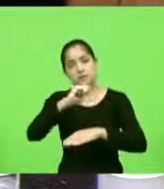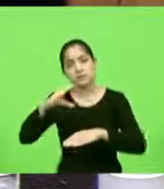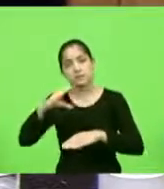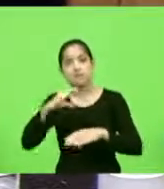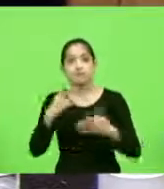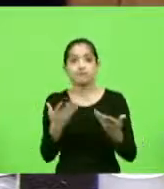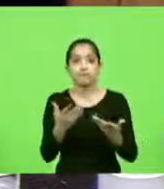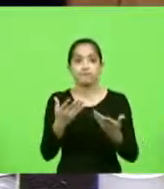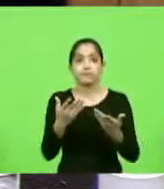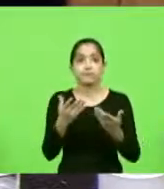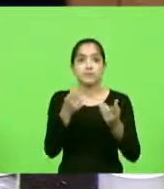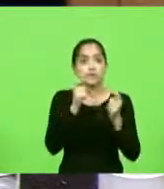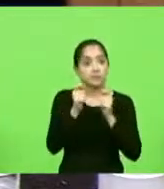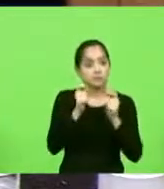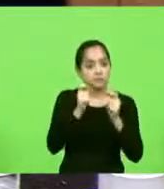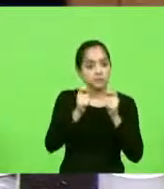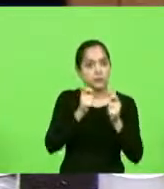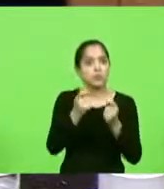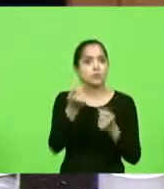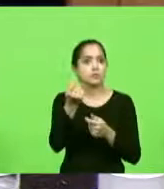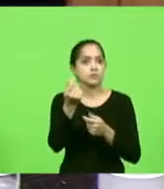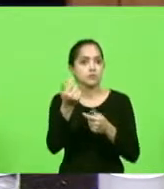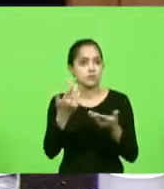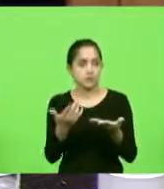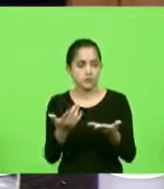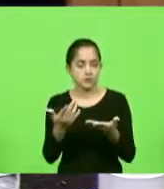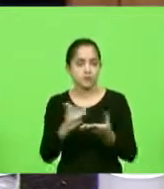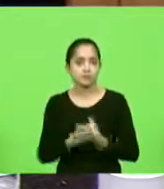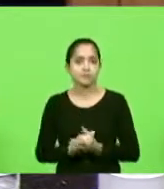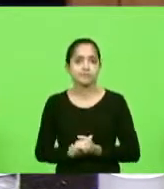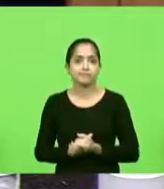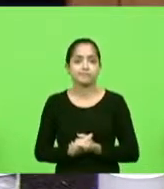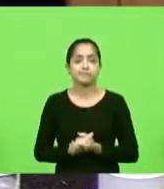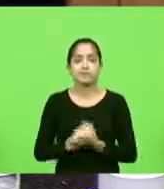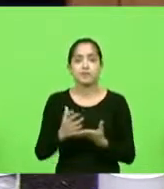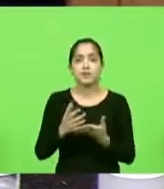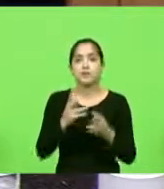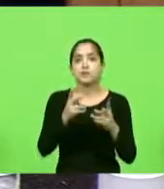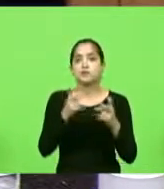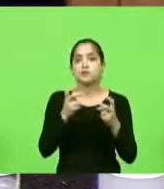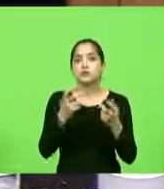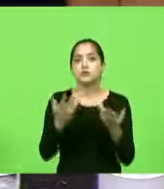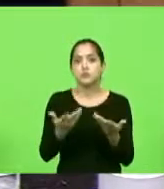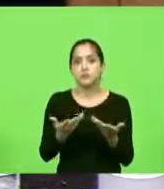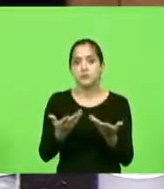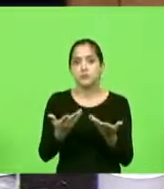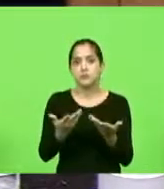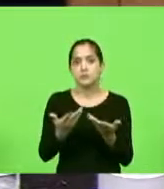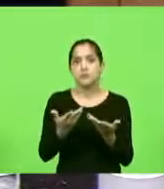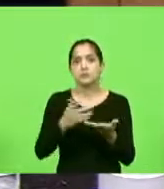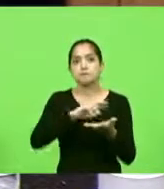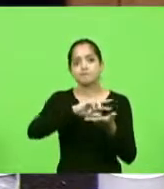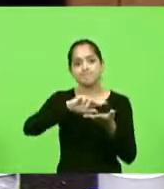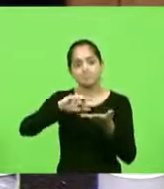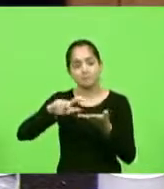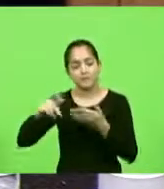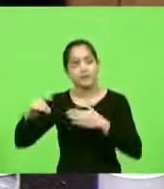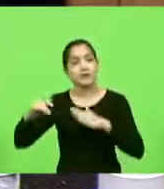economizaria muito para os cofres públicos. Uma vez que a gente percebe que existem vários